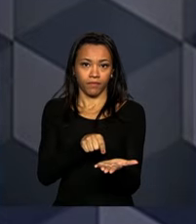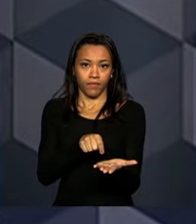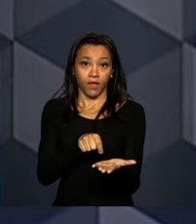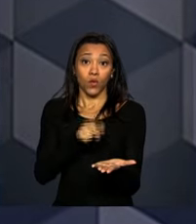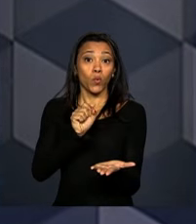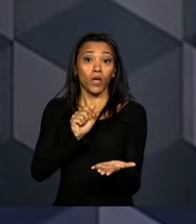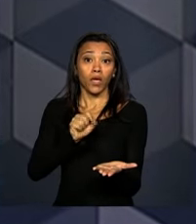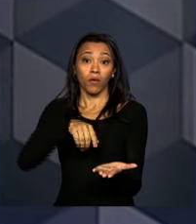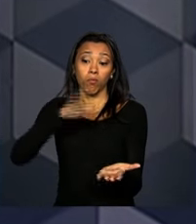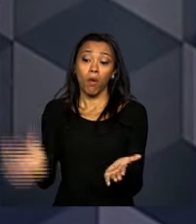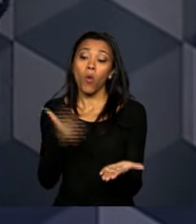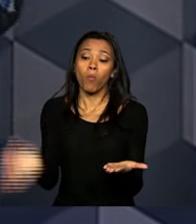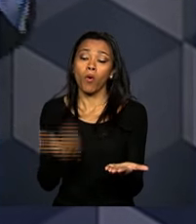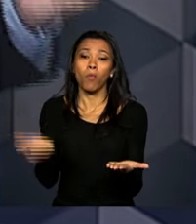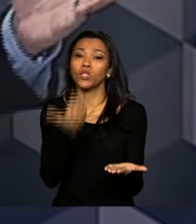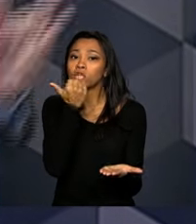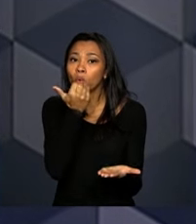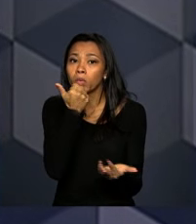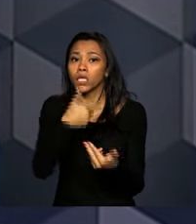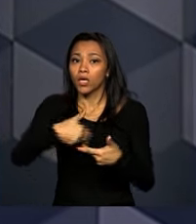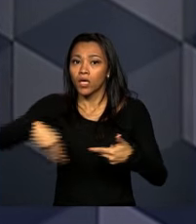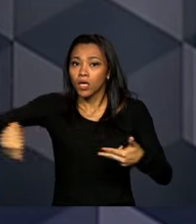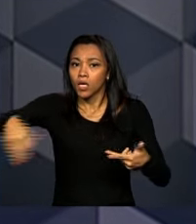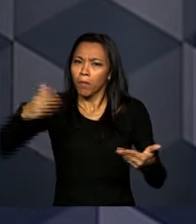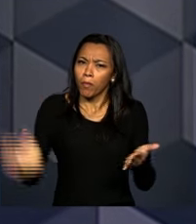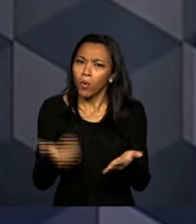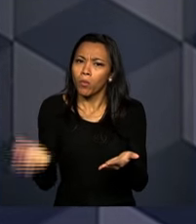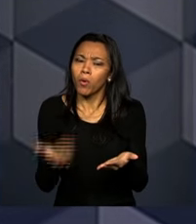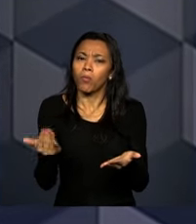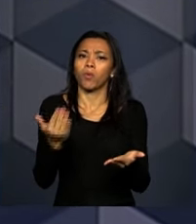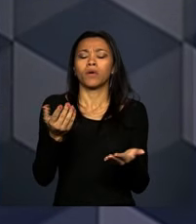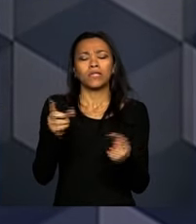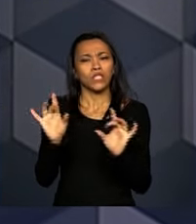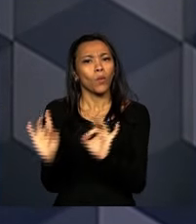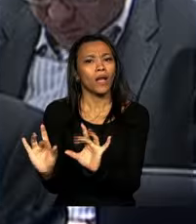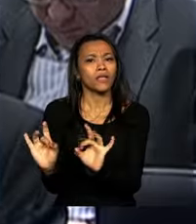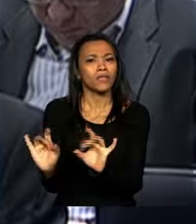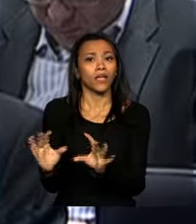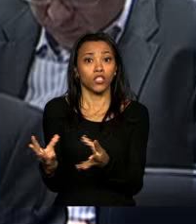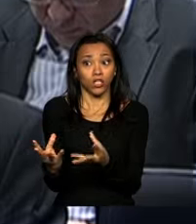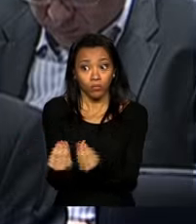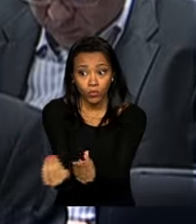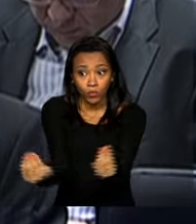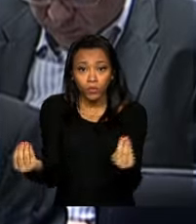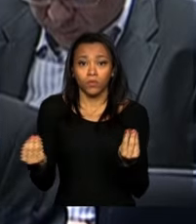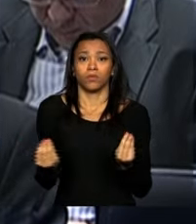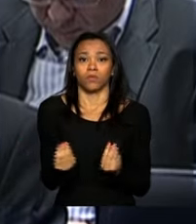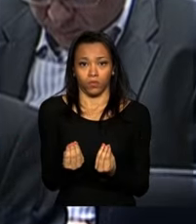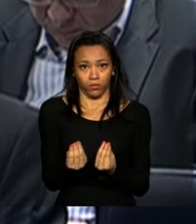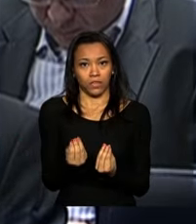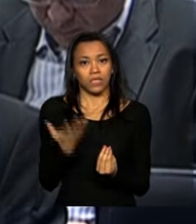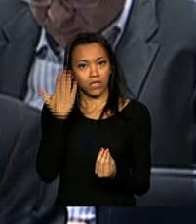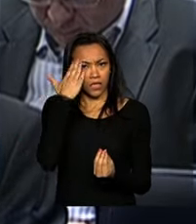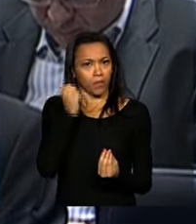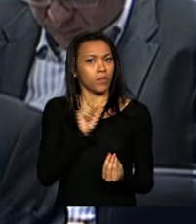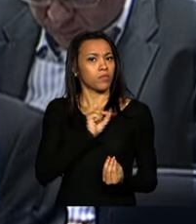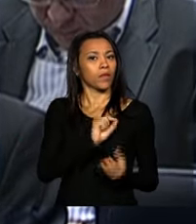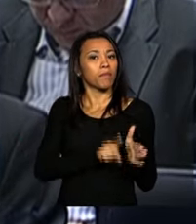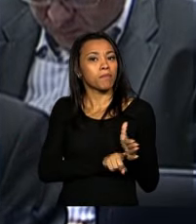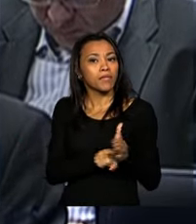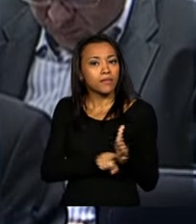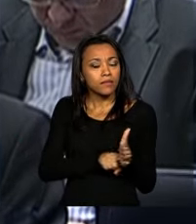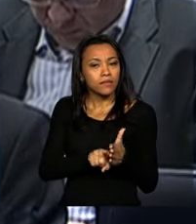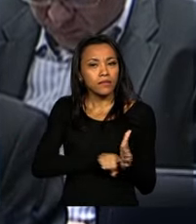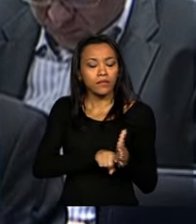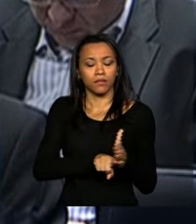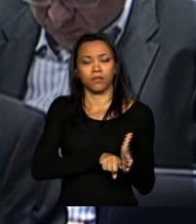a produção de alimentos em quantidade, mas também em qualidade. Sabemos que a pesquisa,